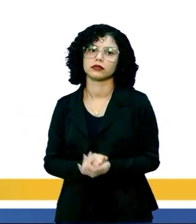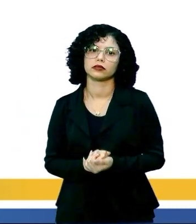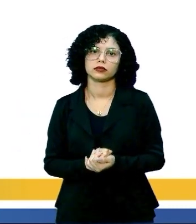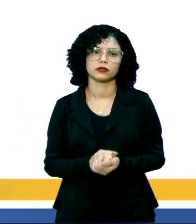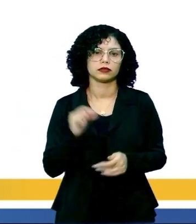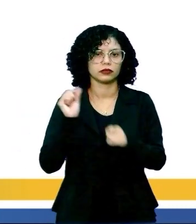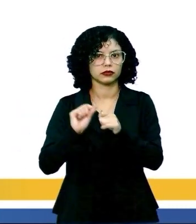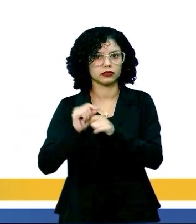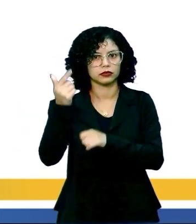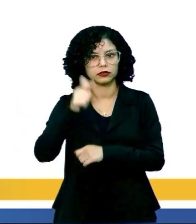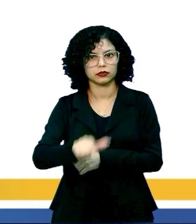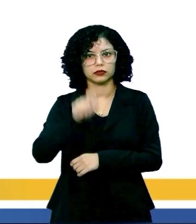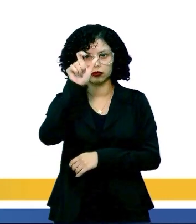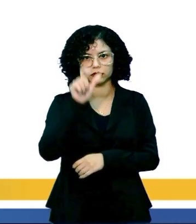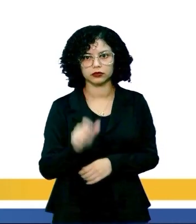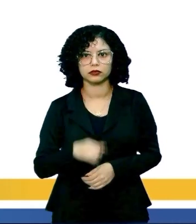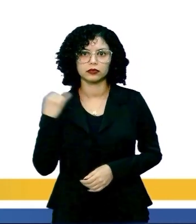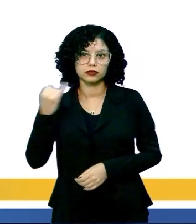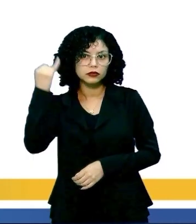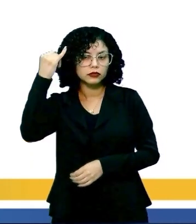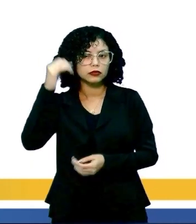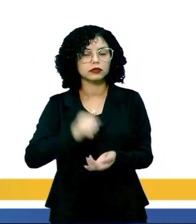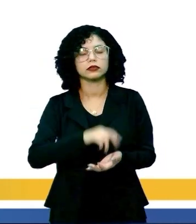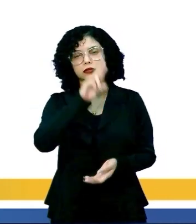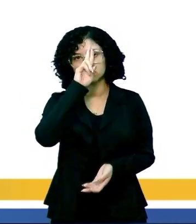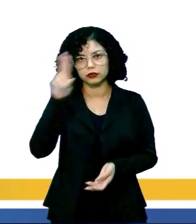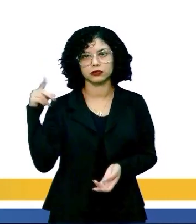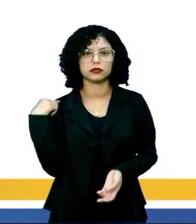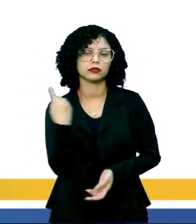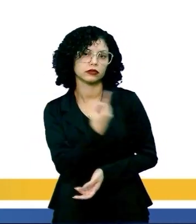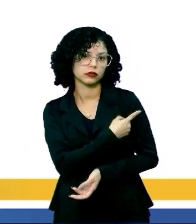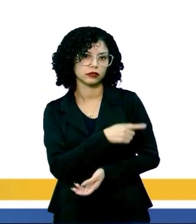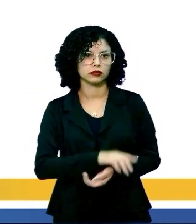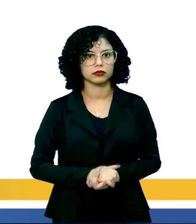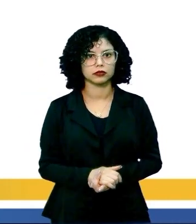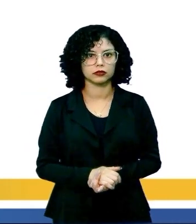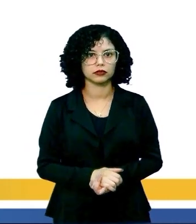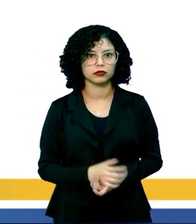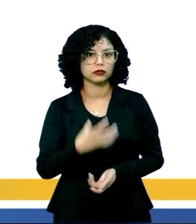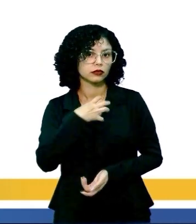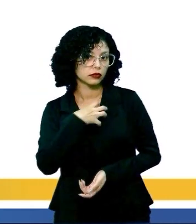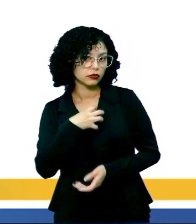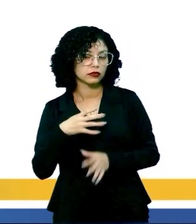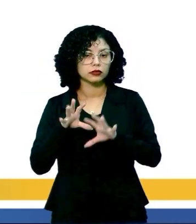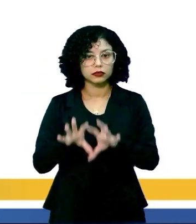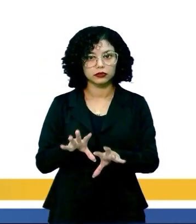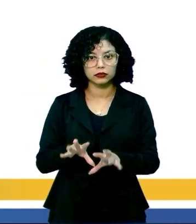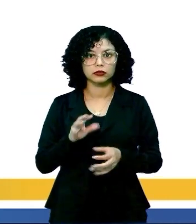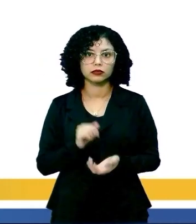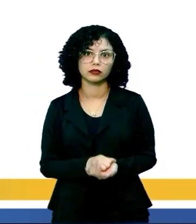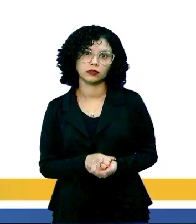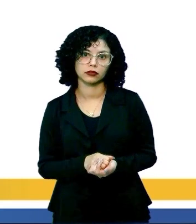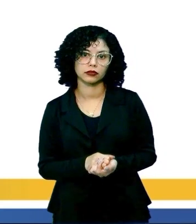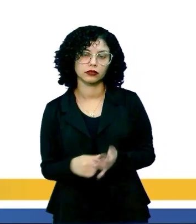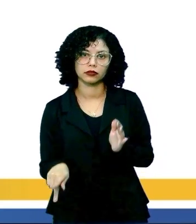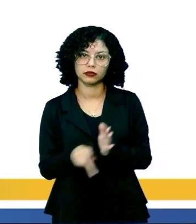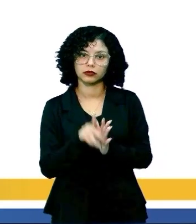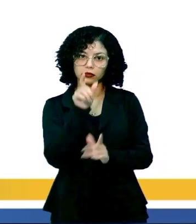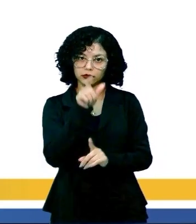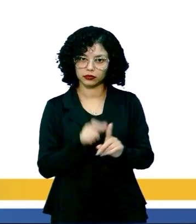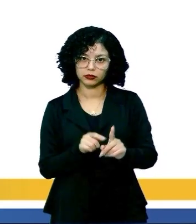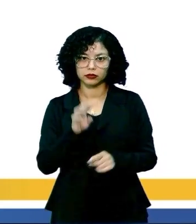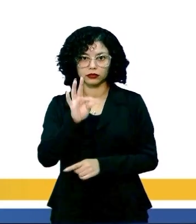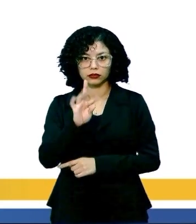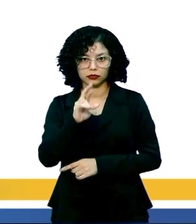e reelaborado pelos eventos e personagens importantes da nossa história. Ele vai se referir aqui especificamente